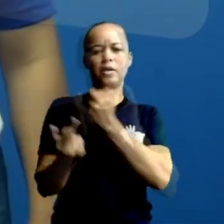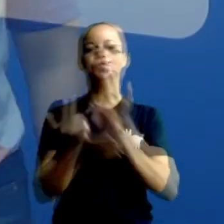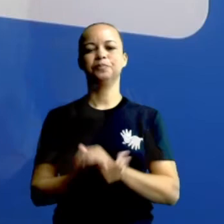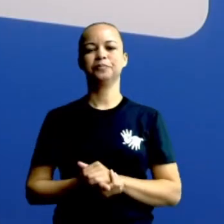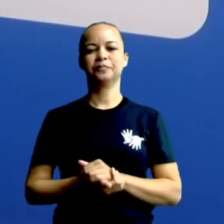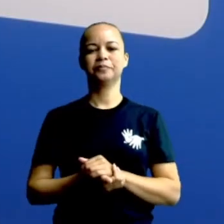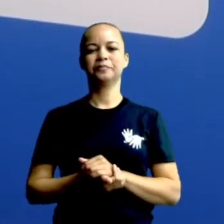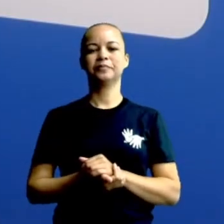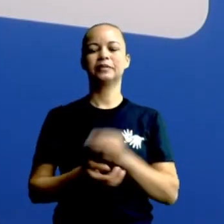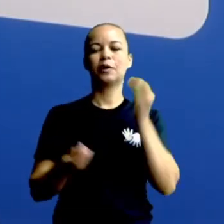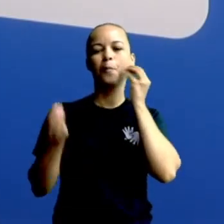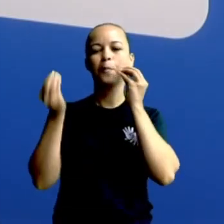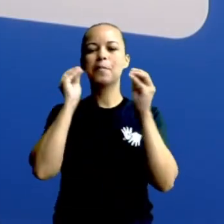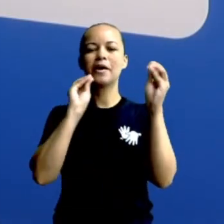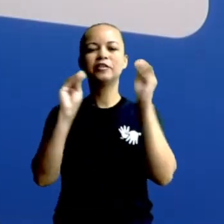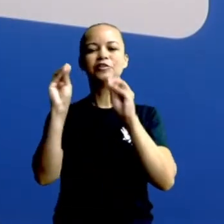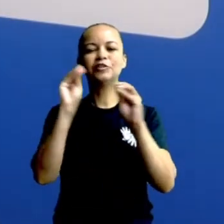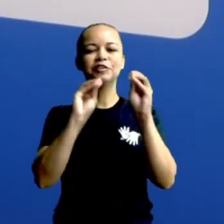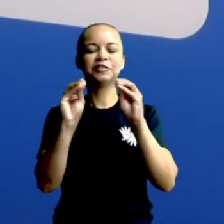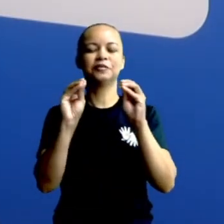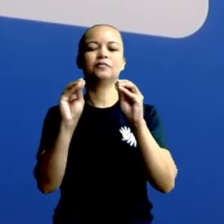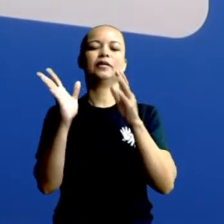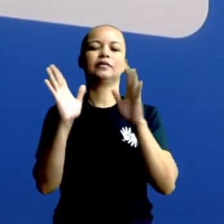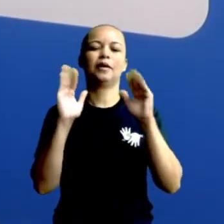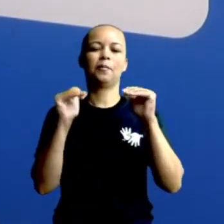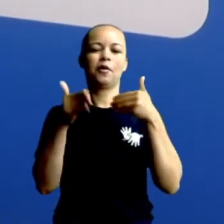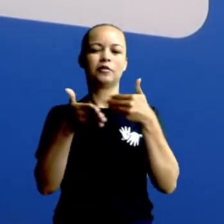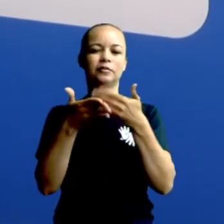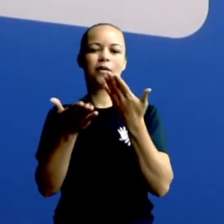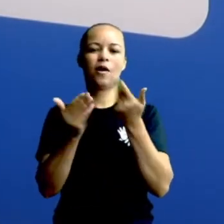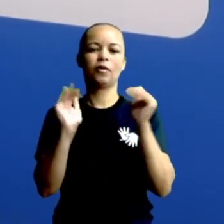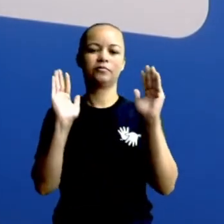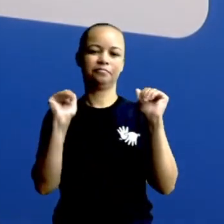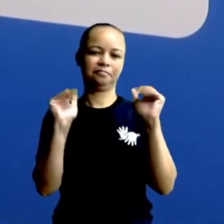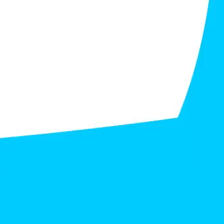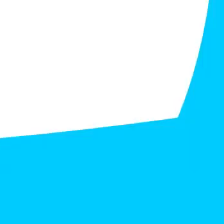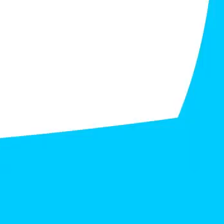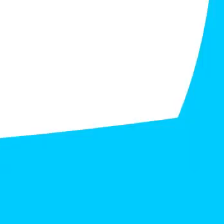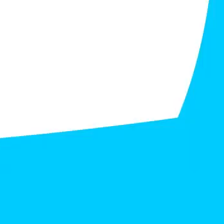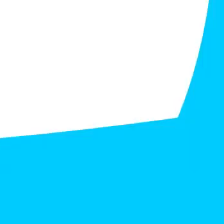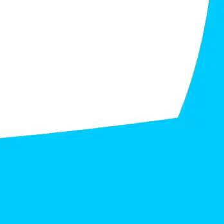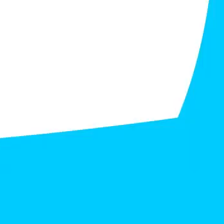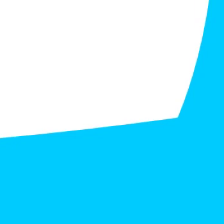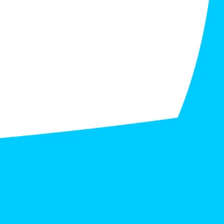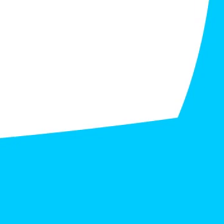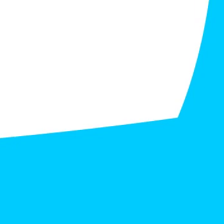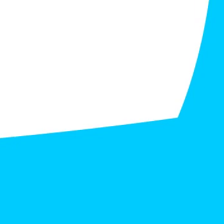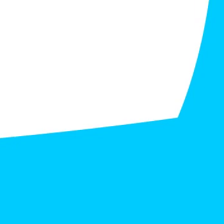então pediu até nossa próxima aula tchau tchau